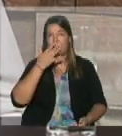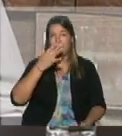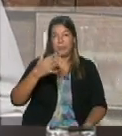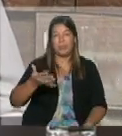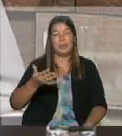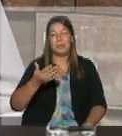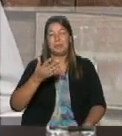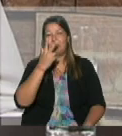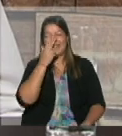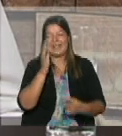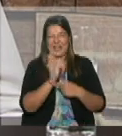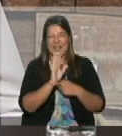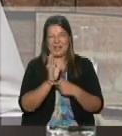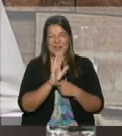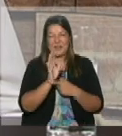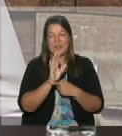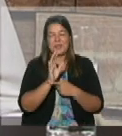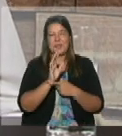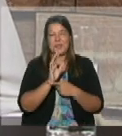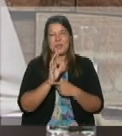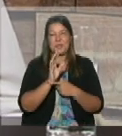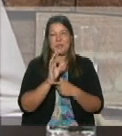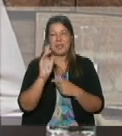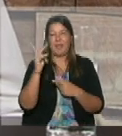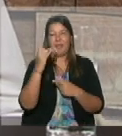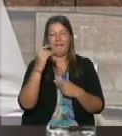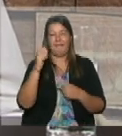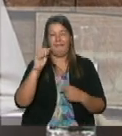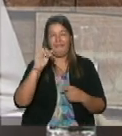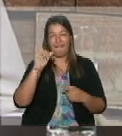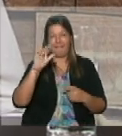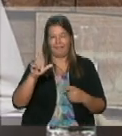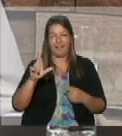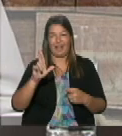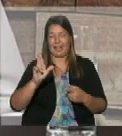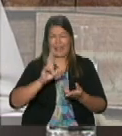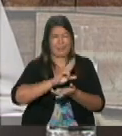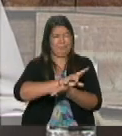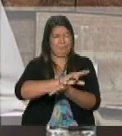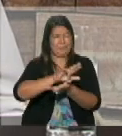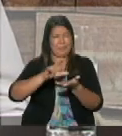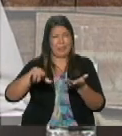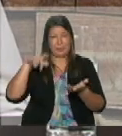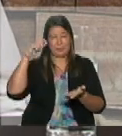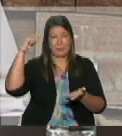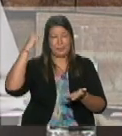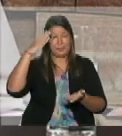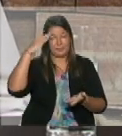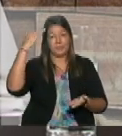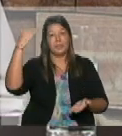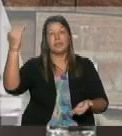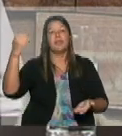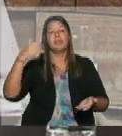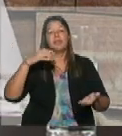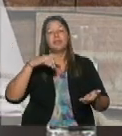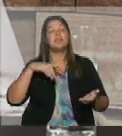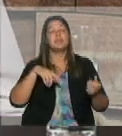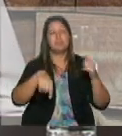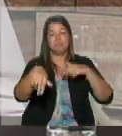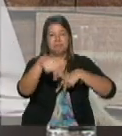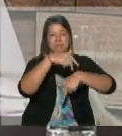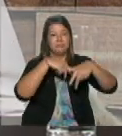aquele clima do filme Hair, né? Então, Janis Joplin, Jimi Hendrix, Joan Baez, tudo, né?